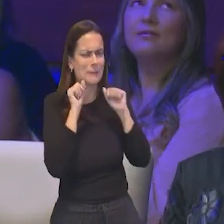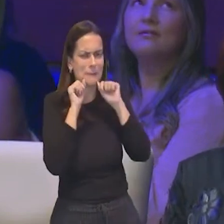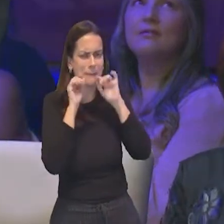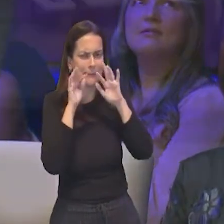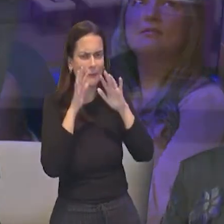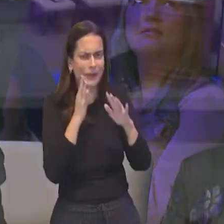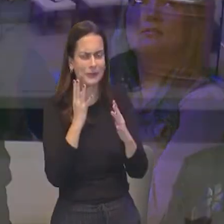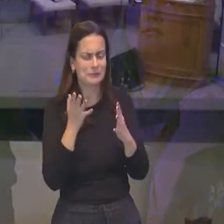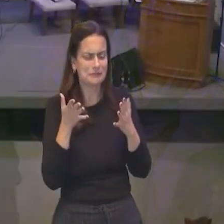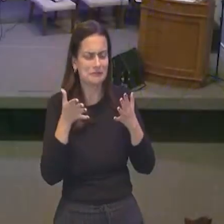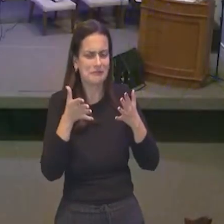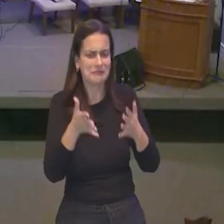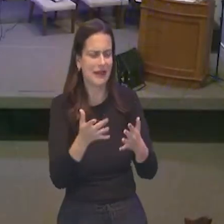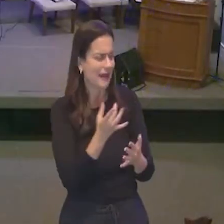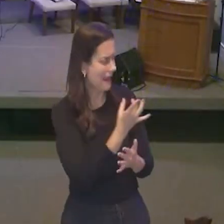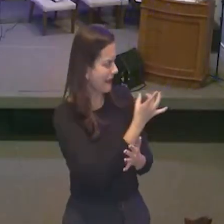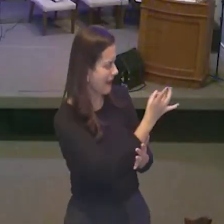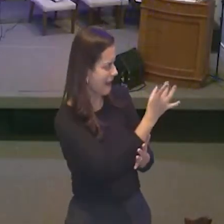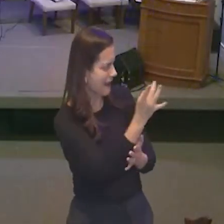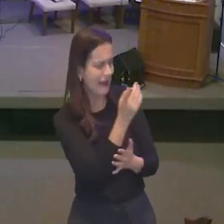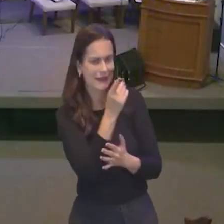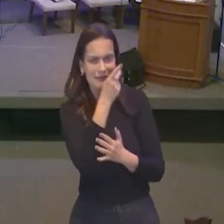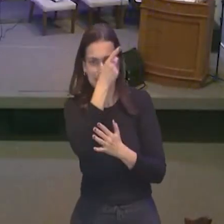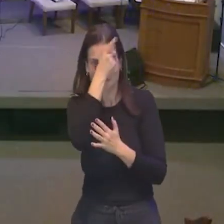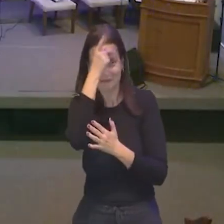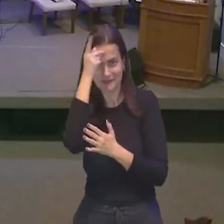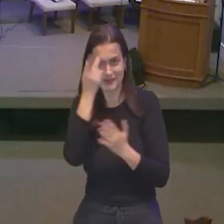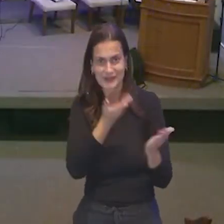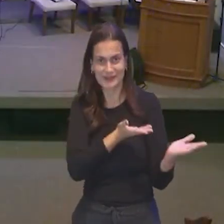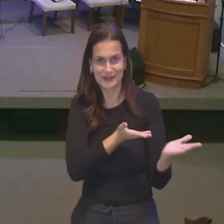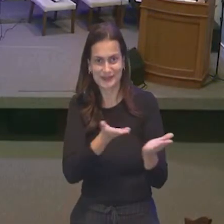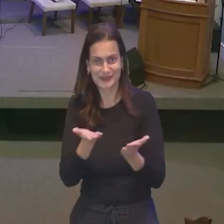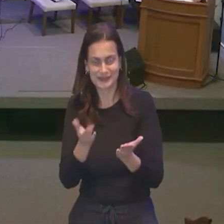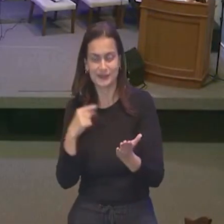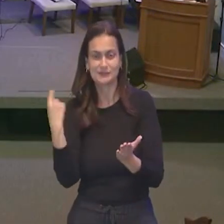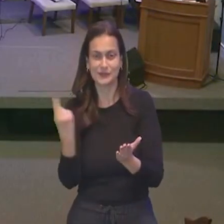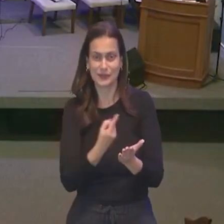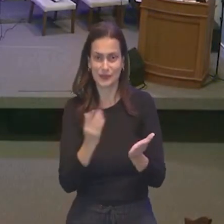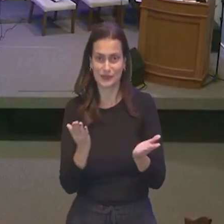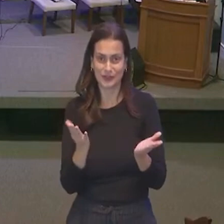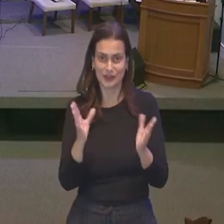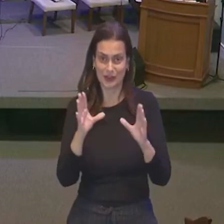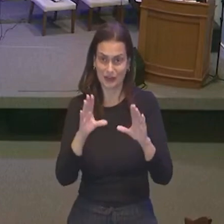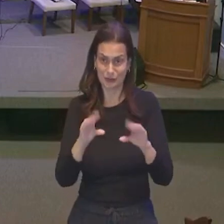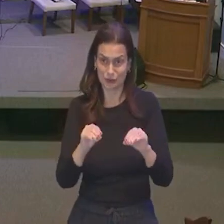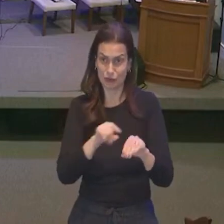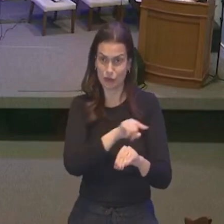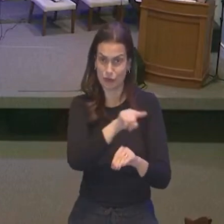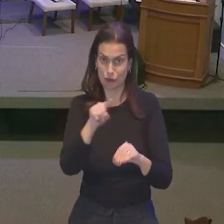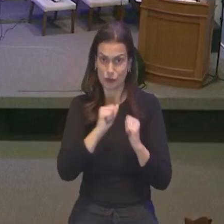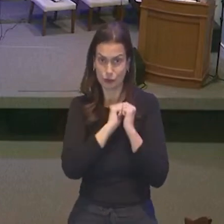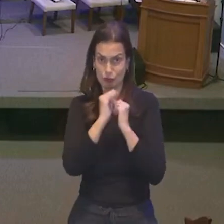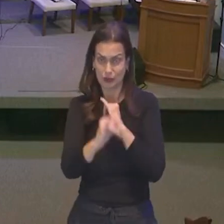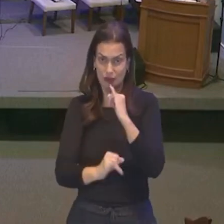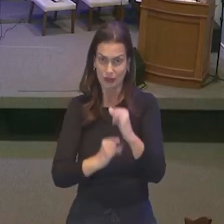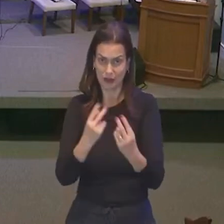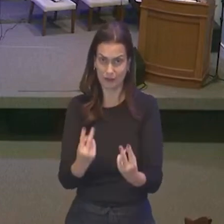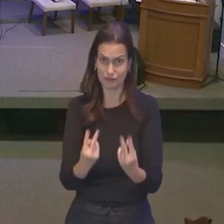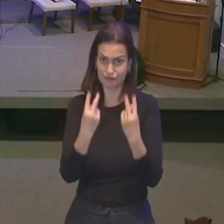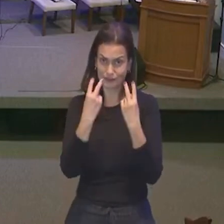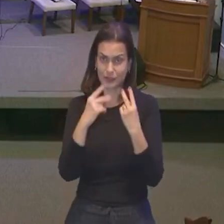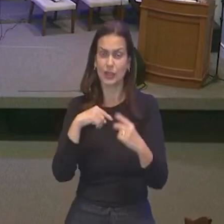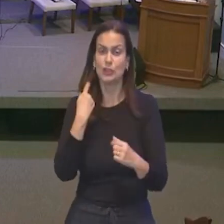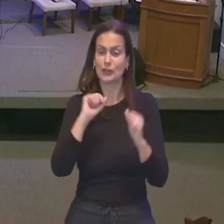participação de cada pessoa convidada para esta noite. Você que nos acompanha pela internet, nós